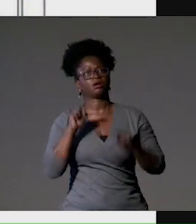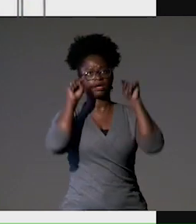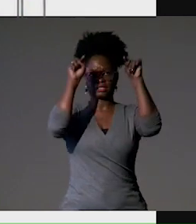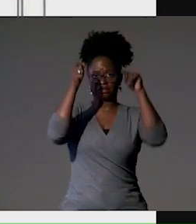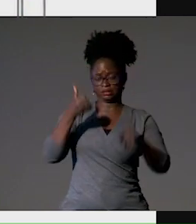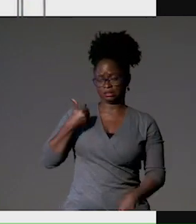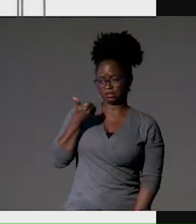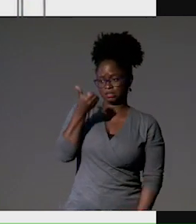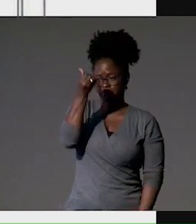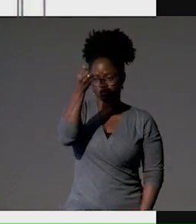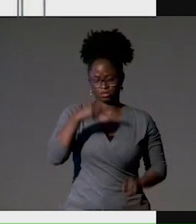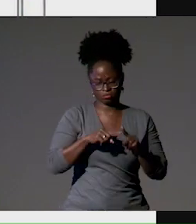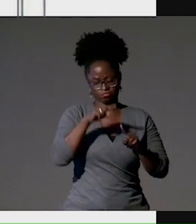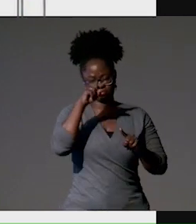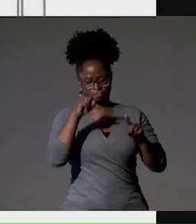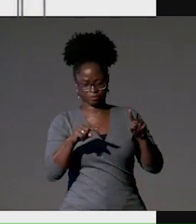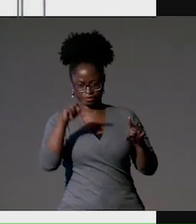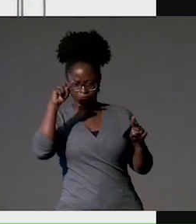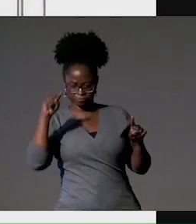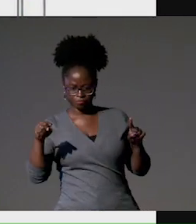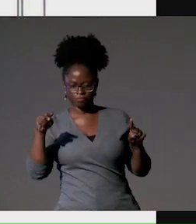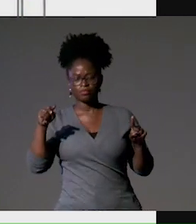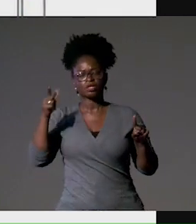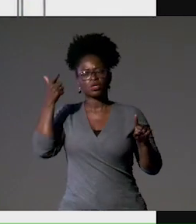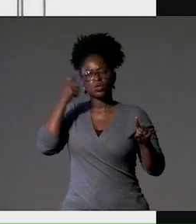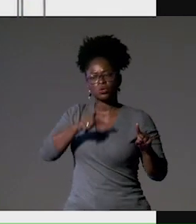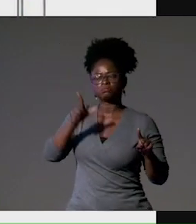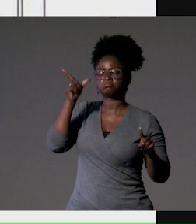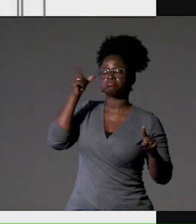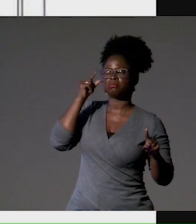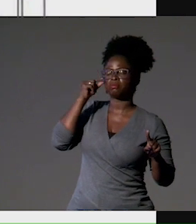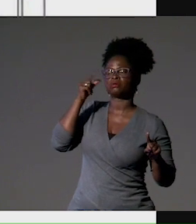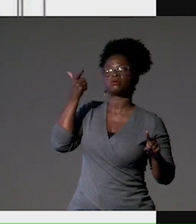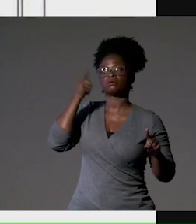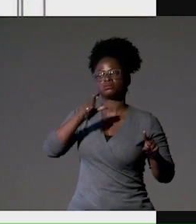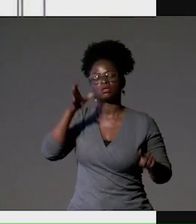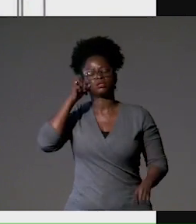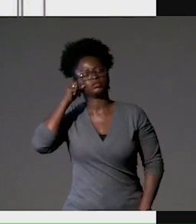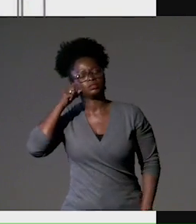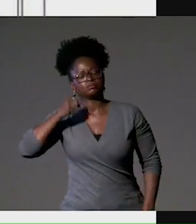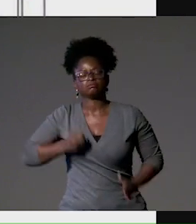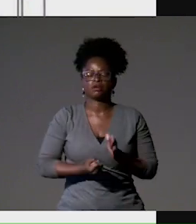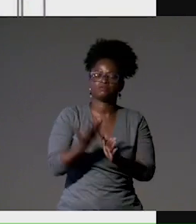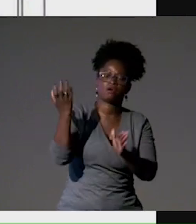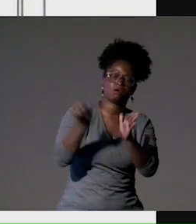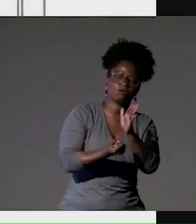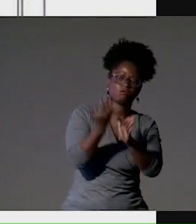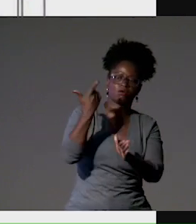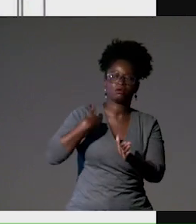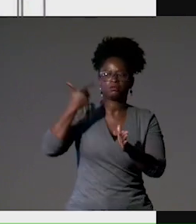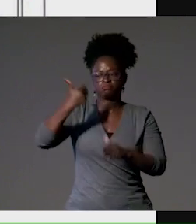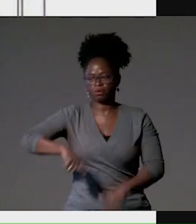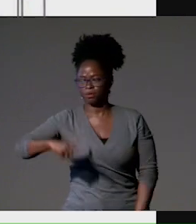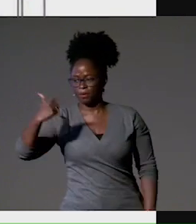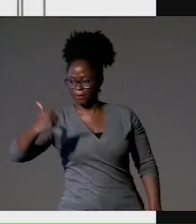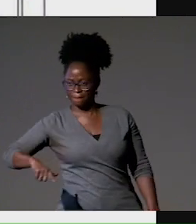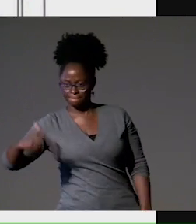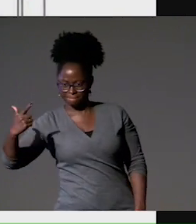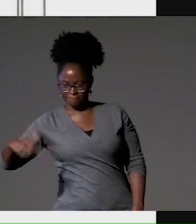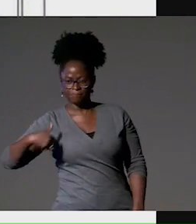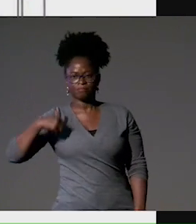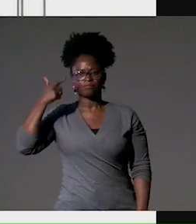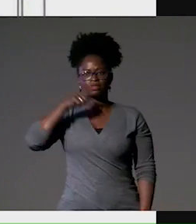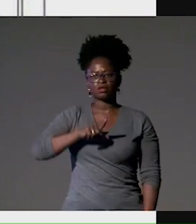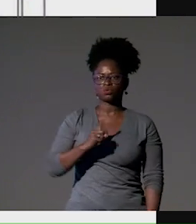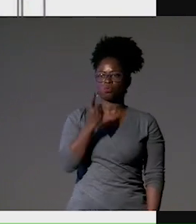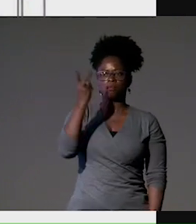essa sequência de aprofundar o sono e entrar no sono REM é uma coisa que acontece várias vezes à noite. Essa é uma primeira confusão que as pessoas pensam. A gente não